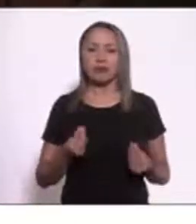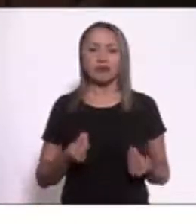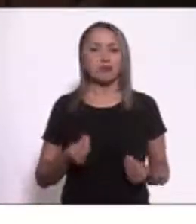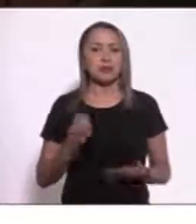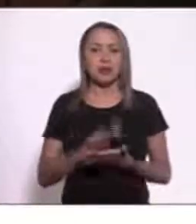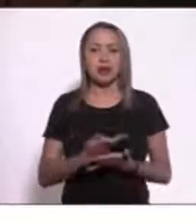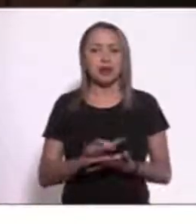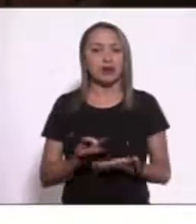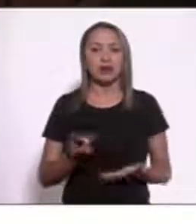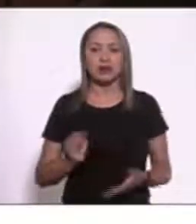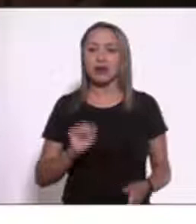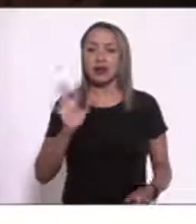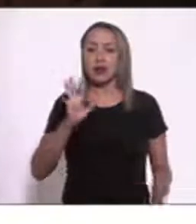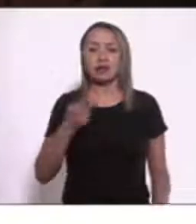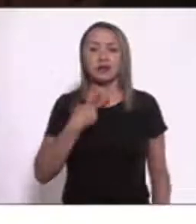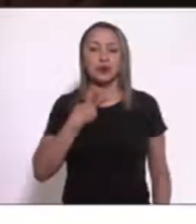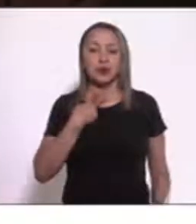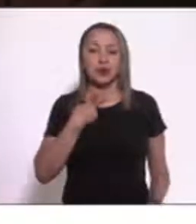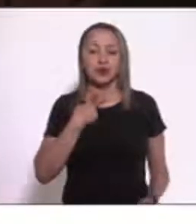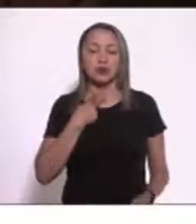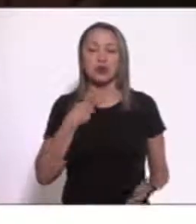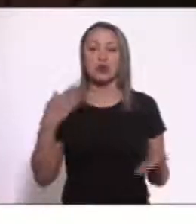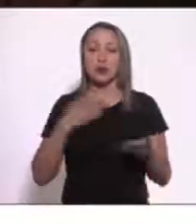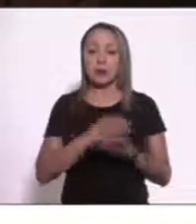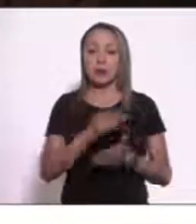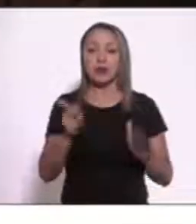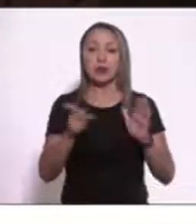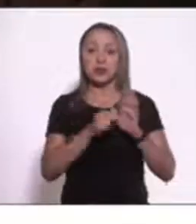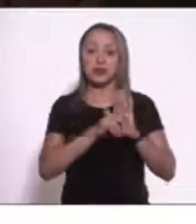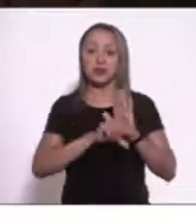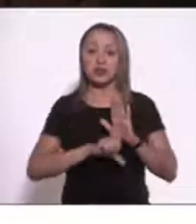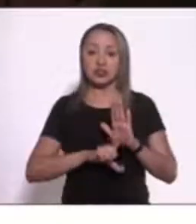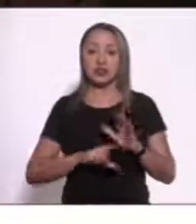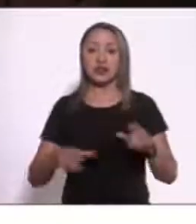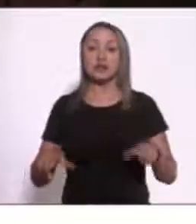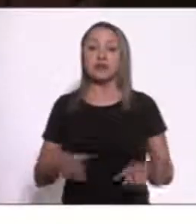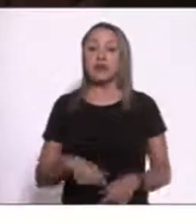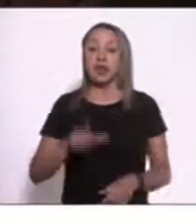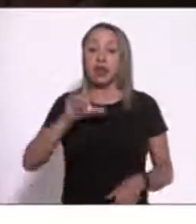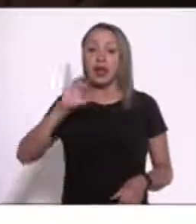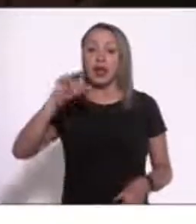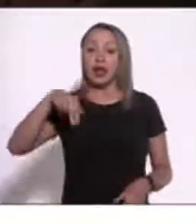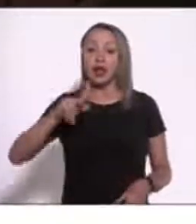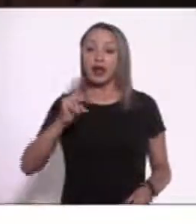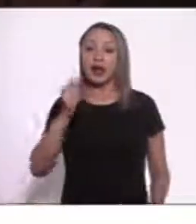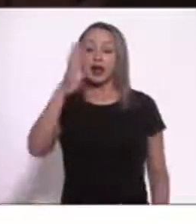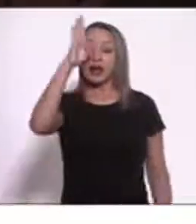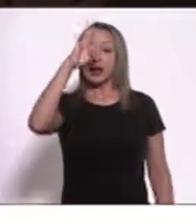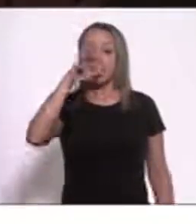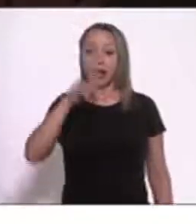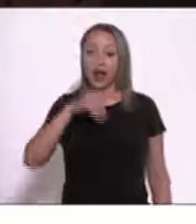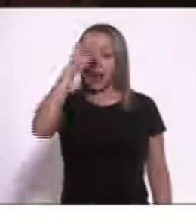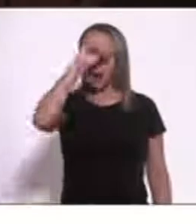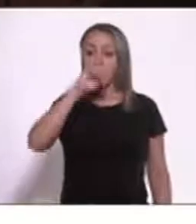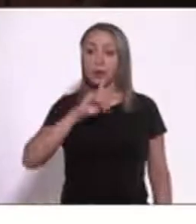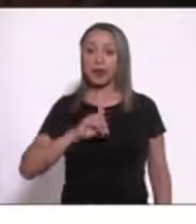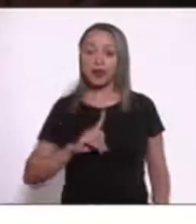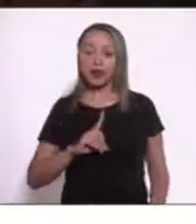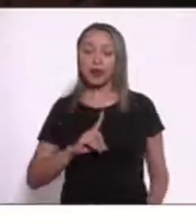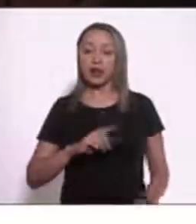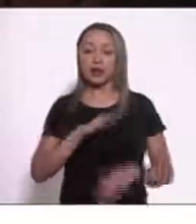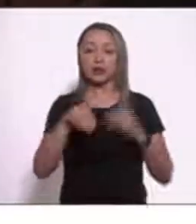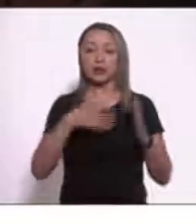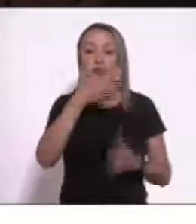cobrança. A aprovação do projeto de encampação da linha amarela pela Câmara de Vereadores, por unanimidade,